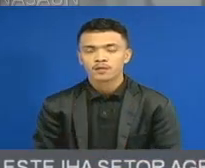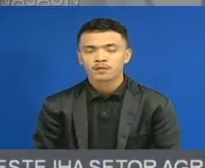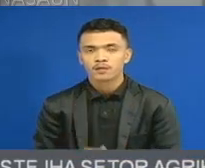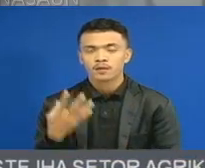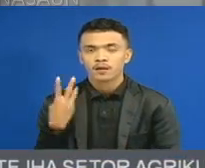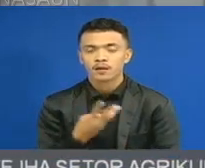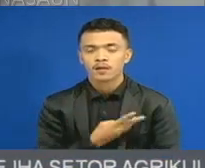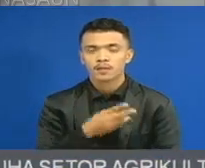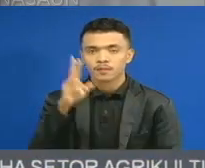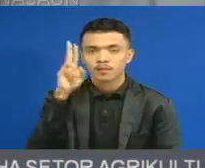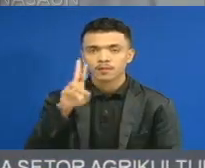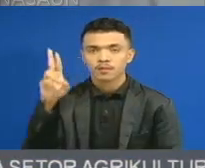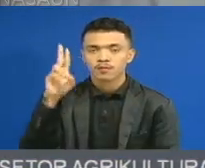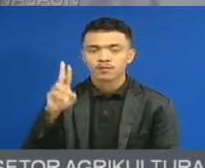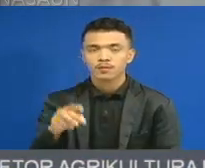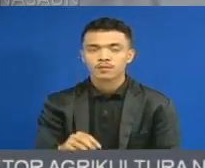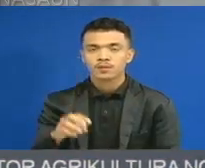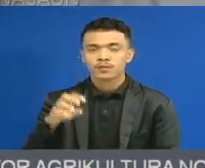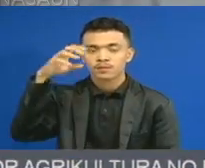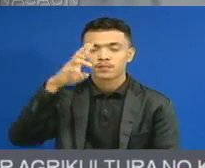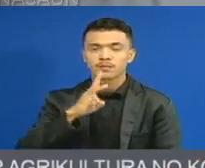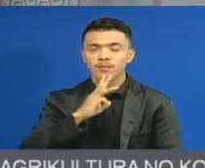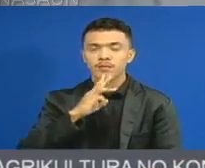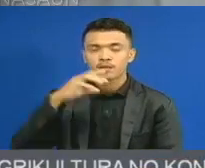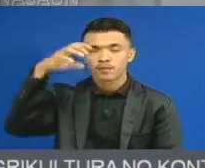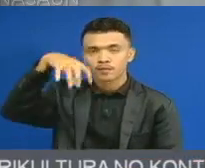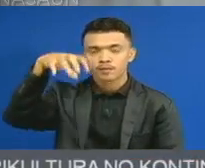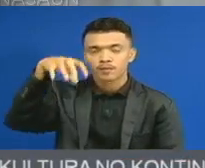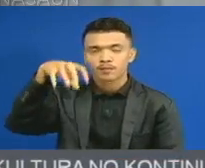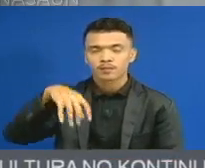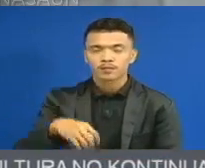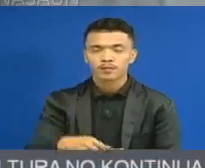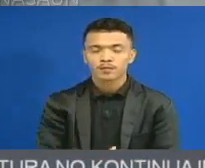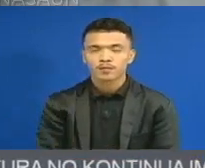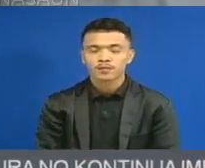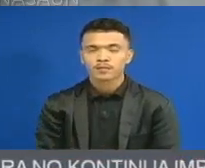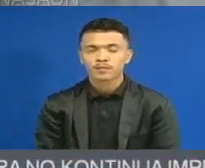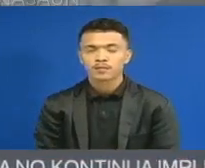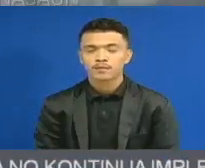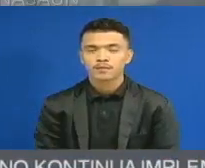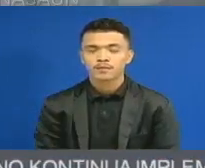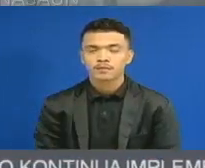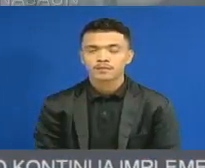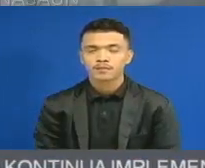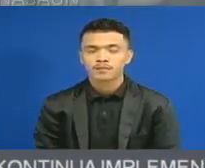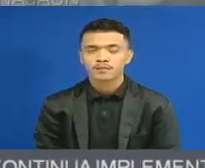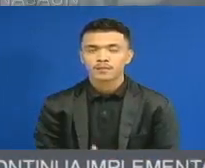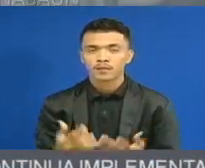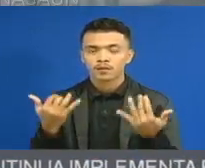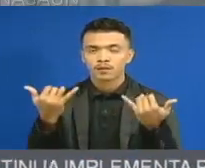minha rima, né, a minha usa o da bebê, tá, tô, Lor bayar nego tu balik. To